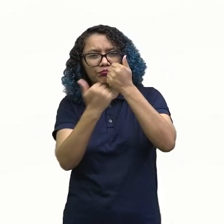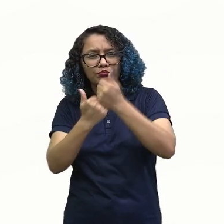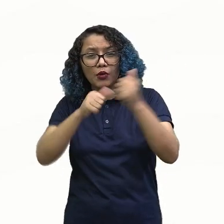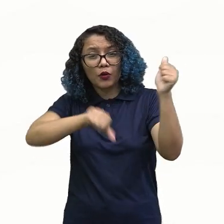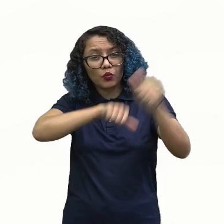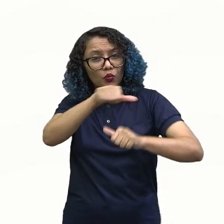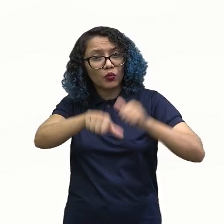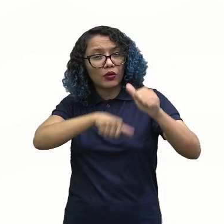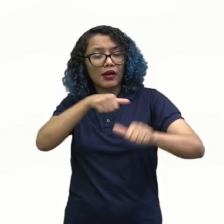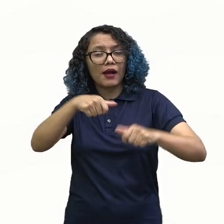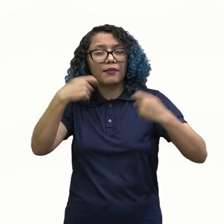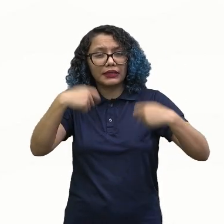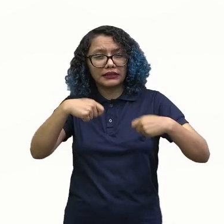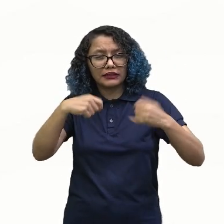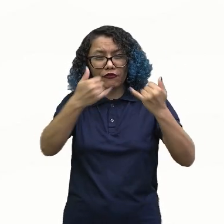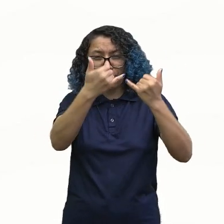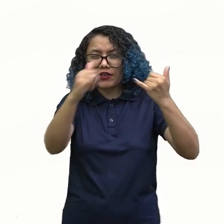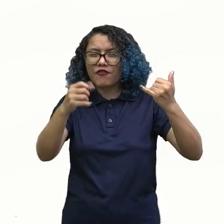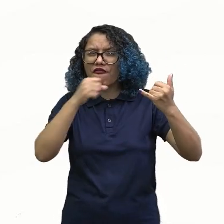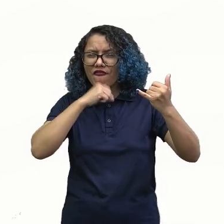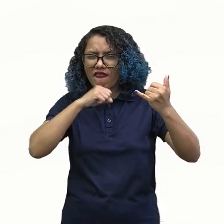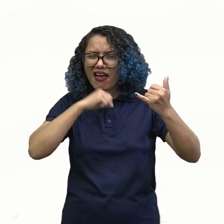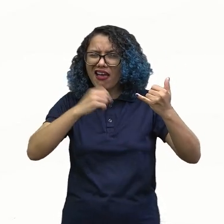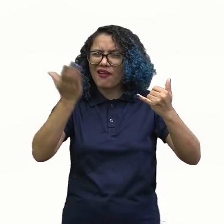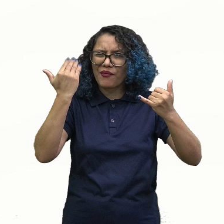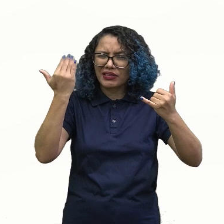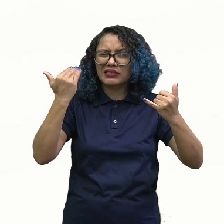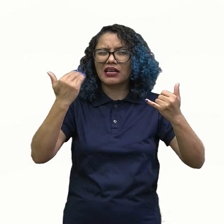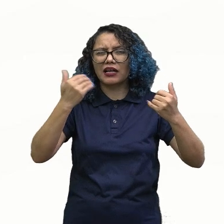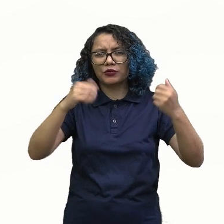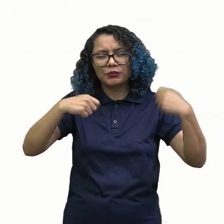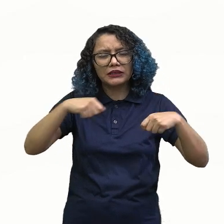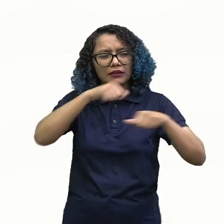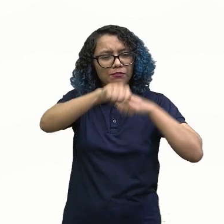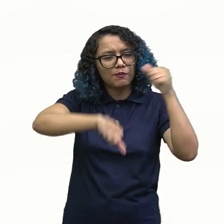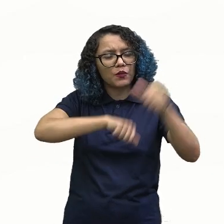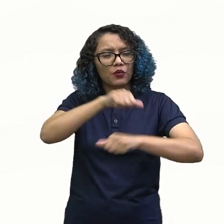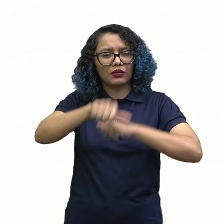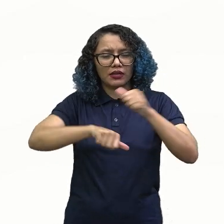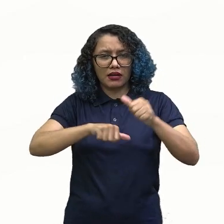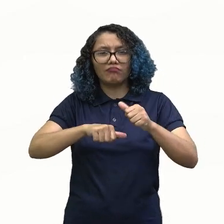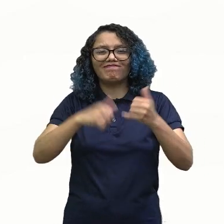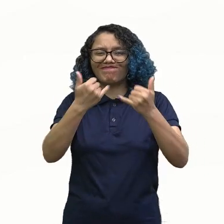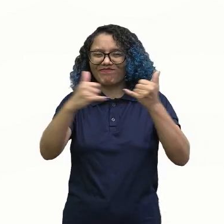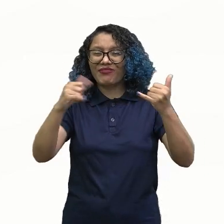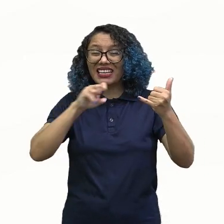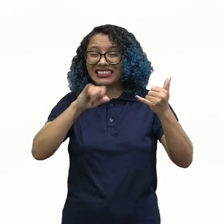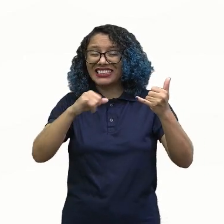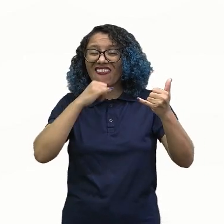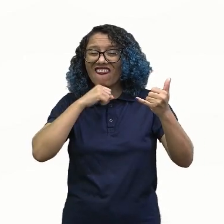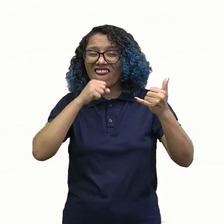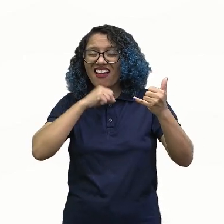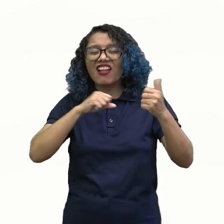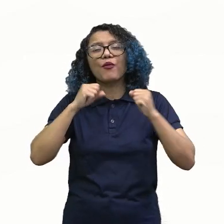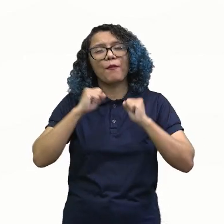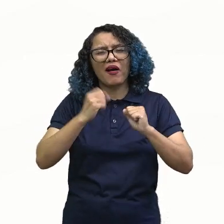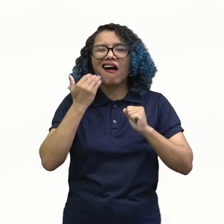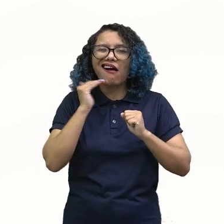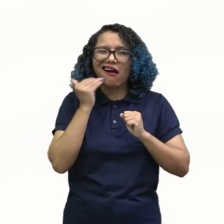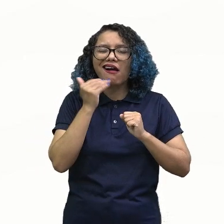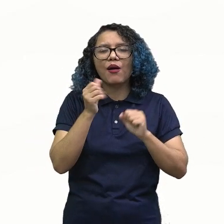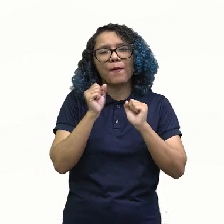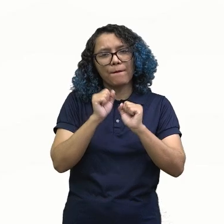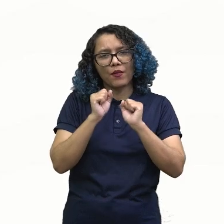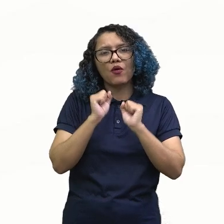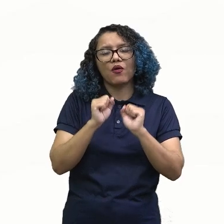Fiações elétricas antigas. Fiações antigas podem apresentar falhas